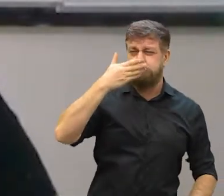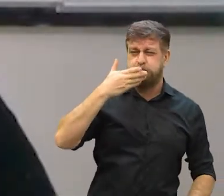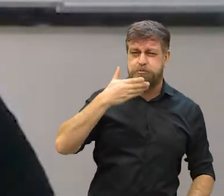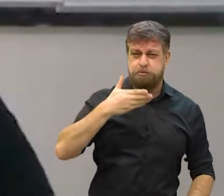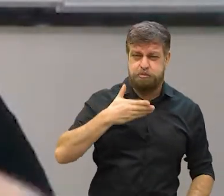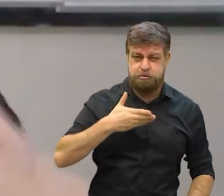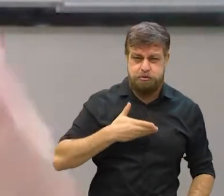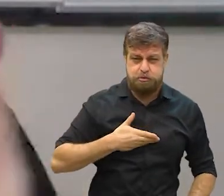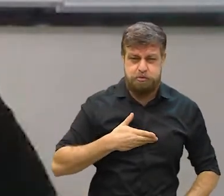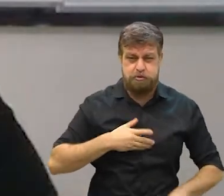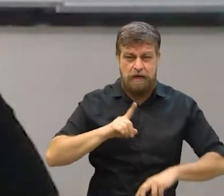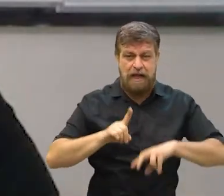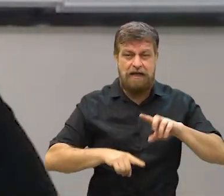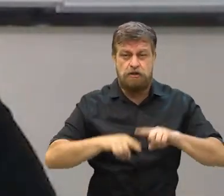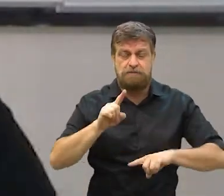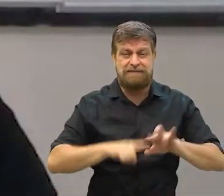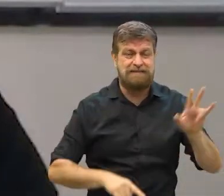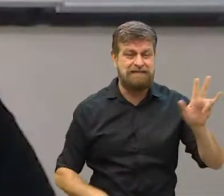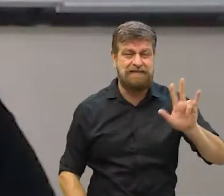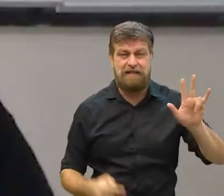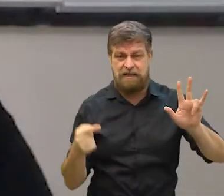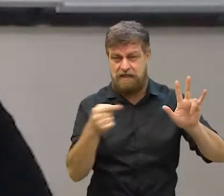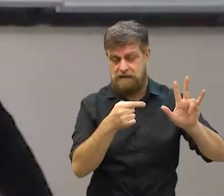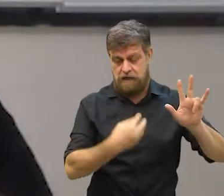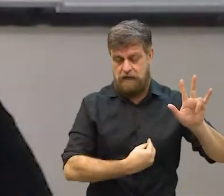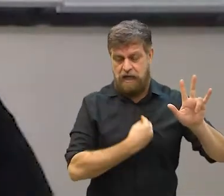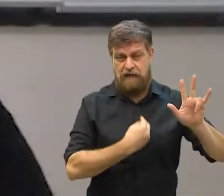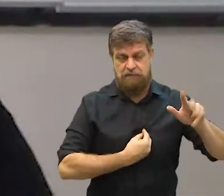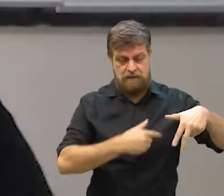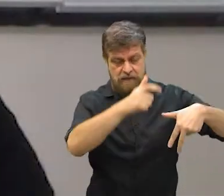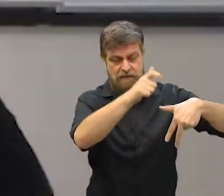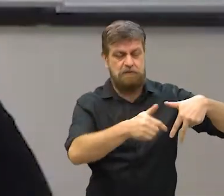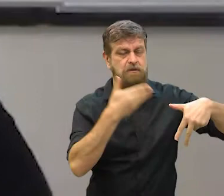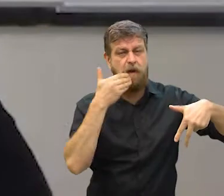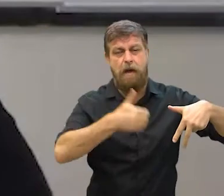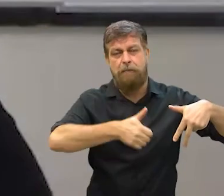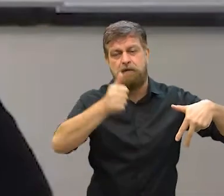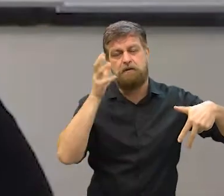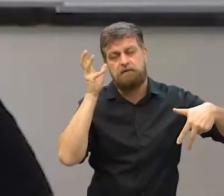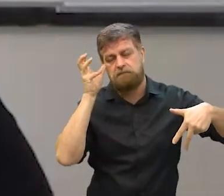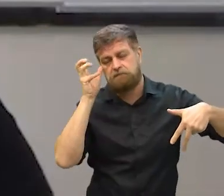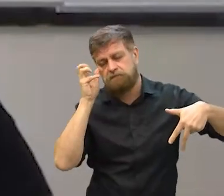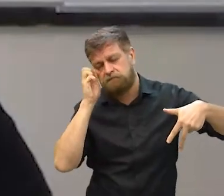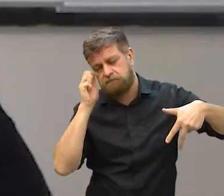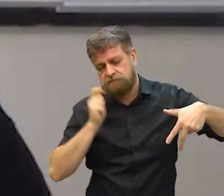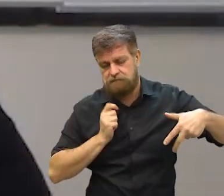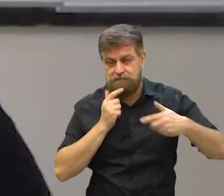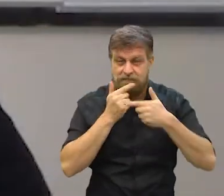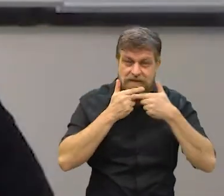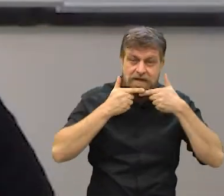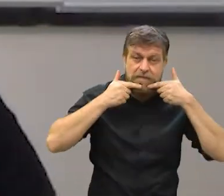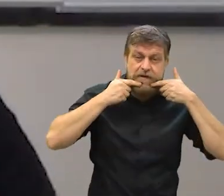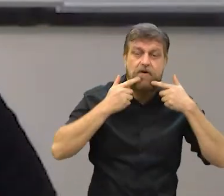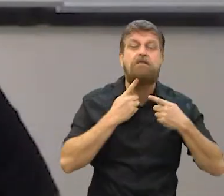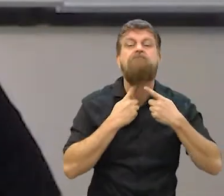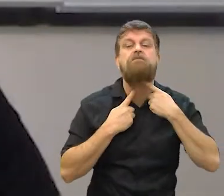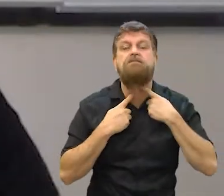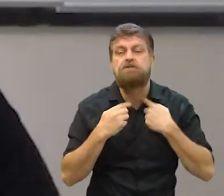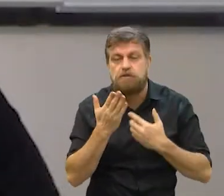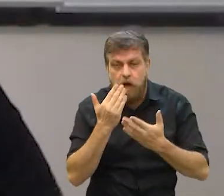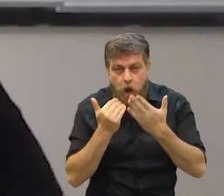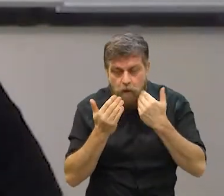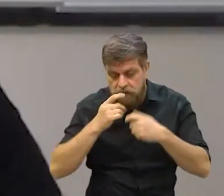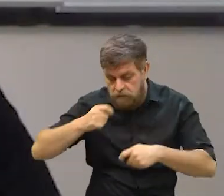também melhora a qualidade do indivíduo através de melhora do sono, melhora do humor, melhora do apetite